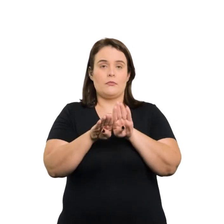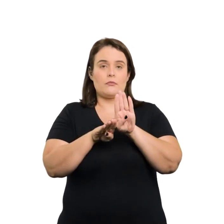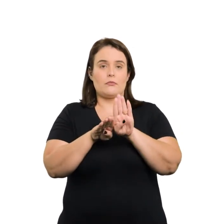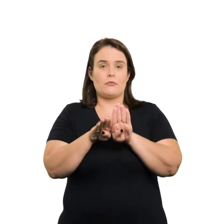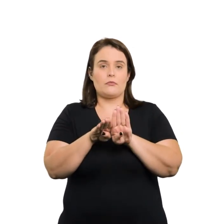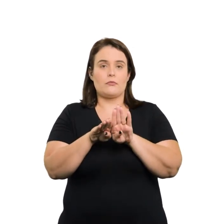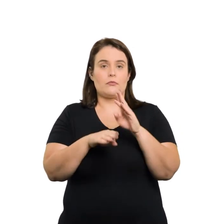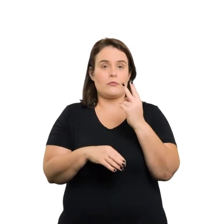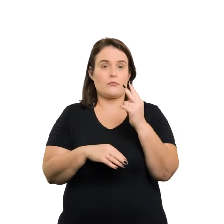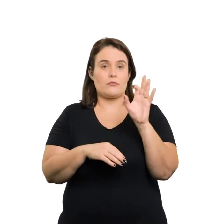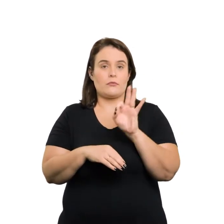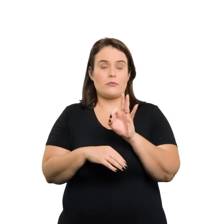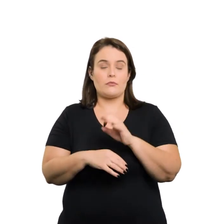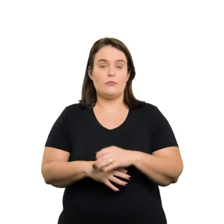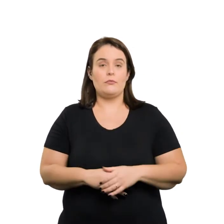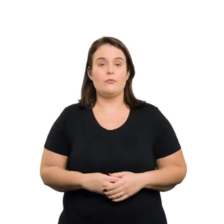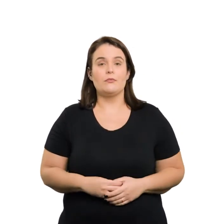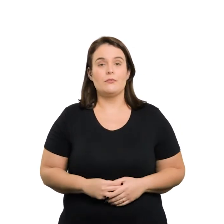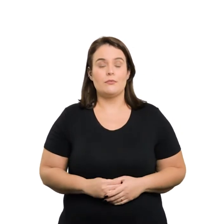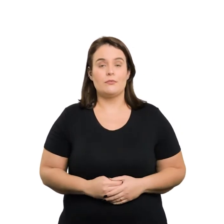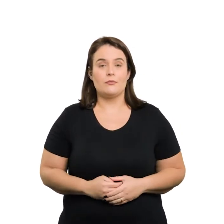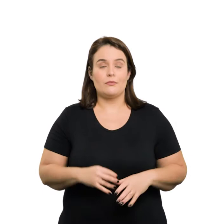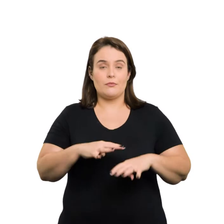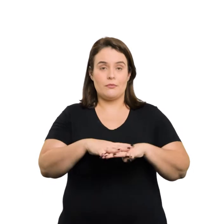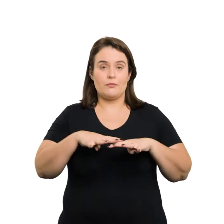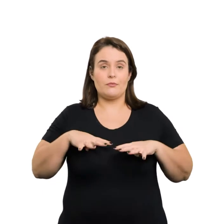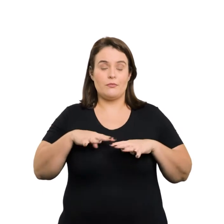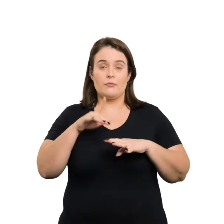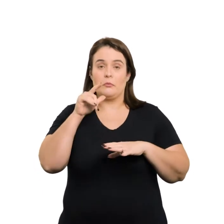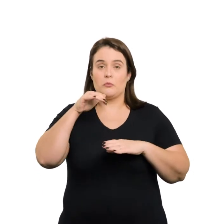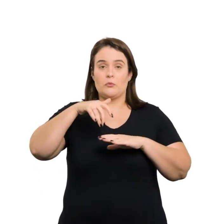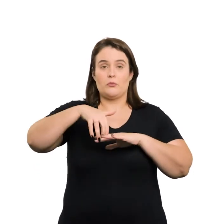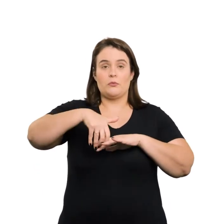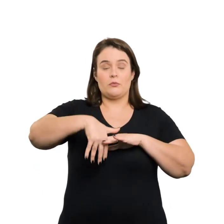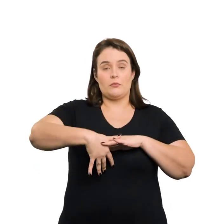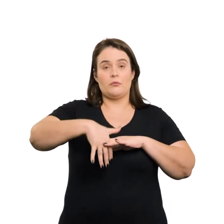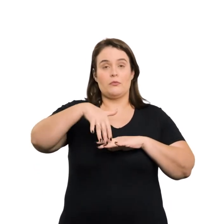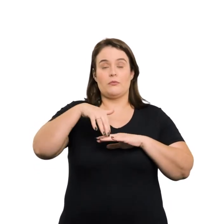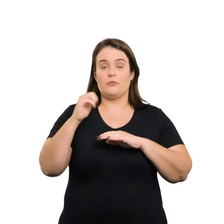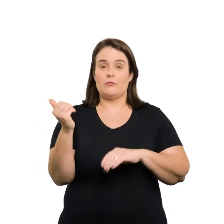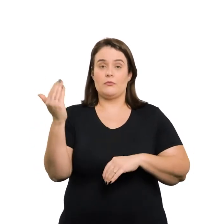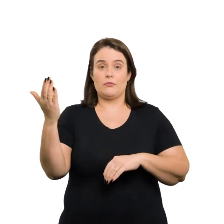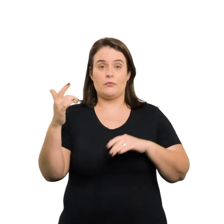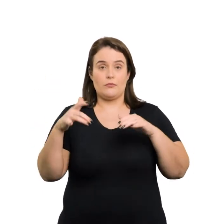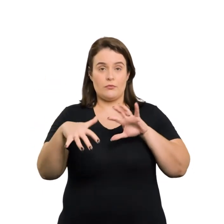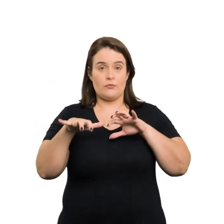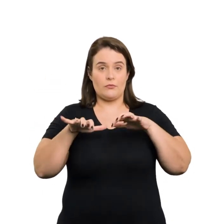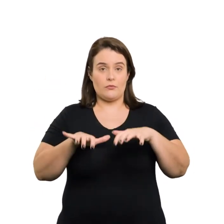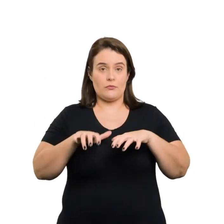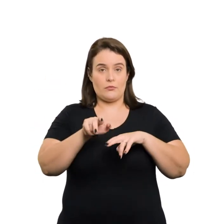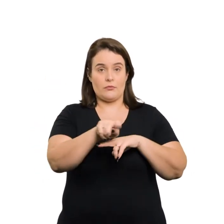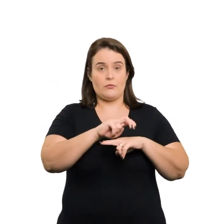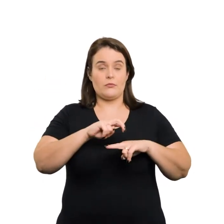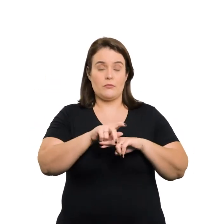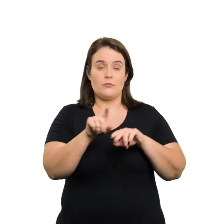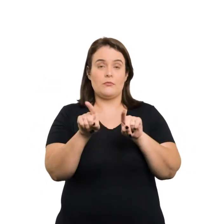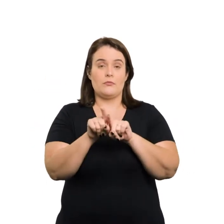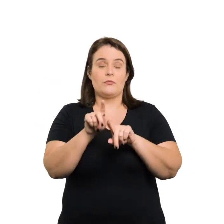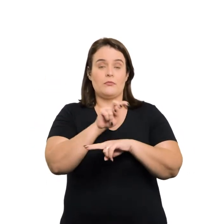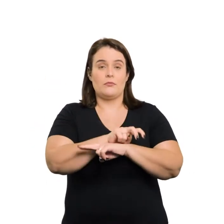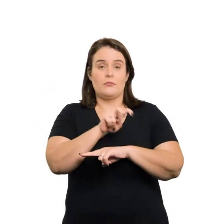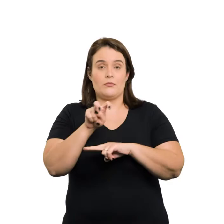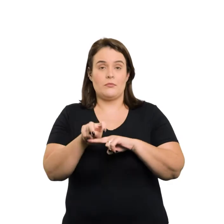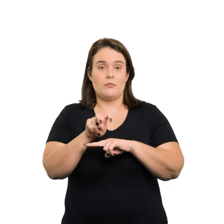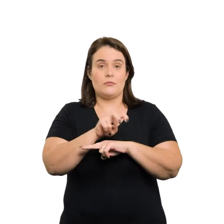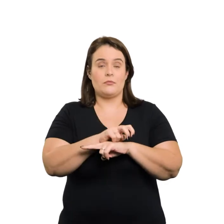adjacente e com inclinação recomendada de 2%. Grelhas e ralos posicionados fora das áreas de